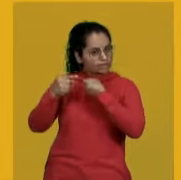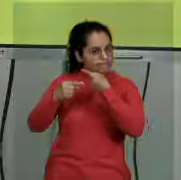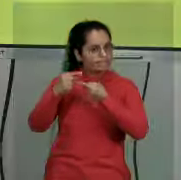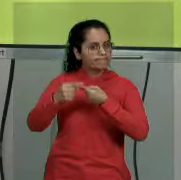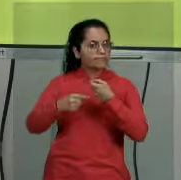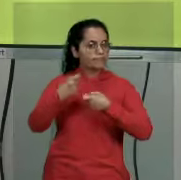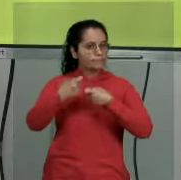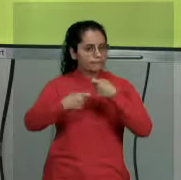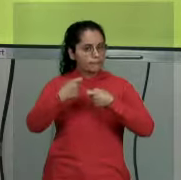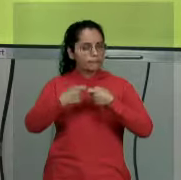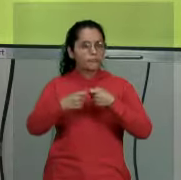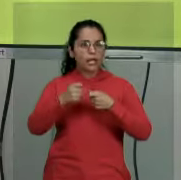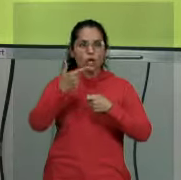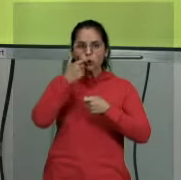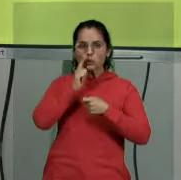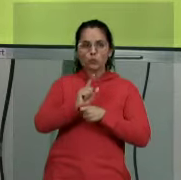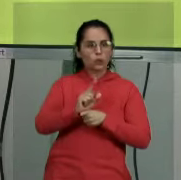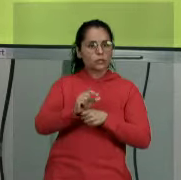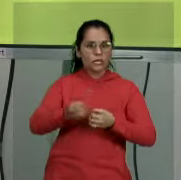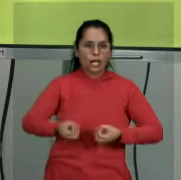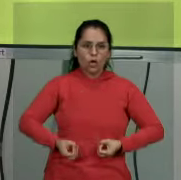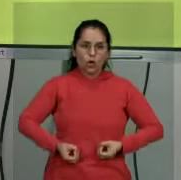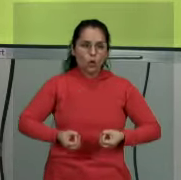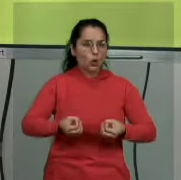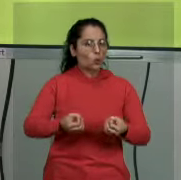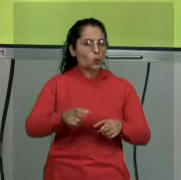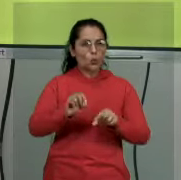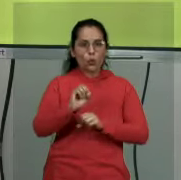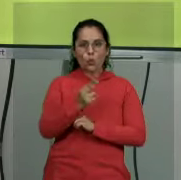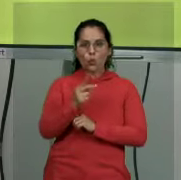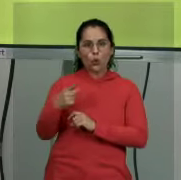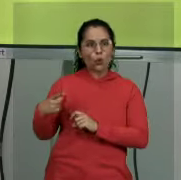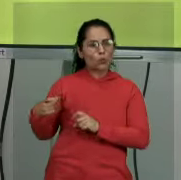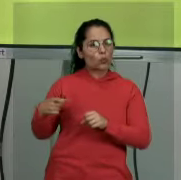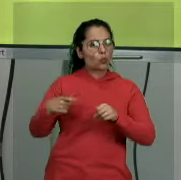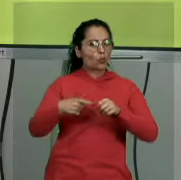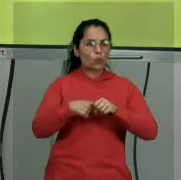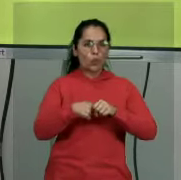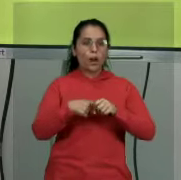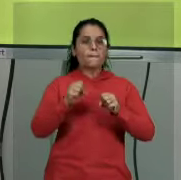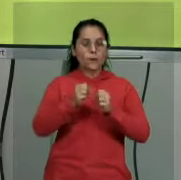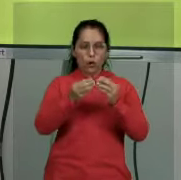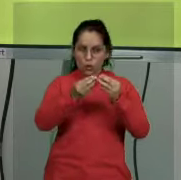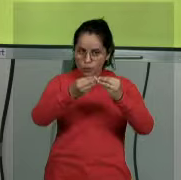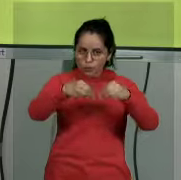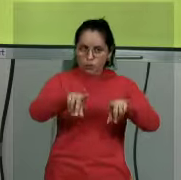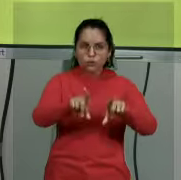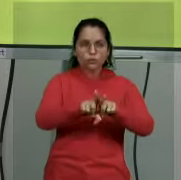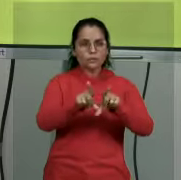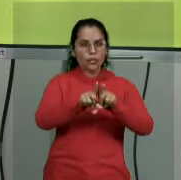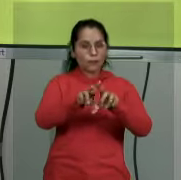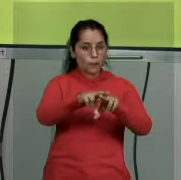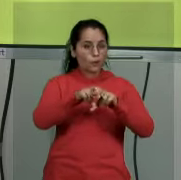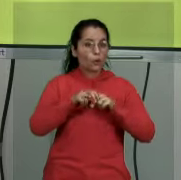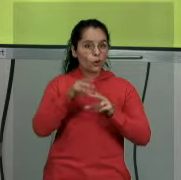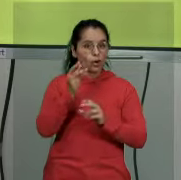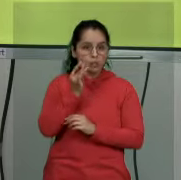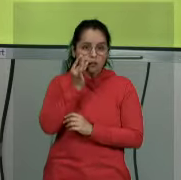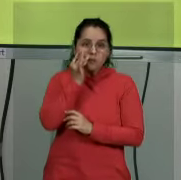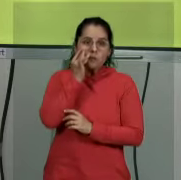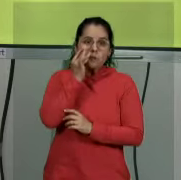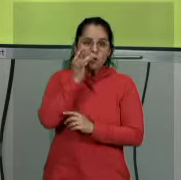vai ficar comprometida. A ovulação, por exemplo, a ovulogênese, né, e a espermatogênese também, que é